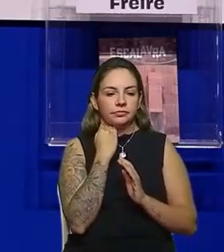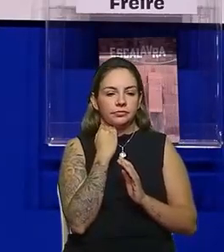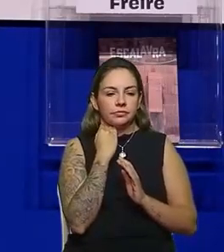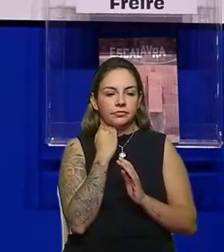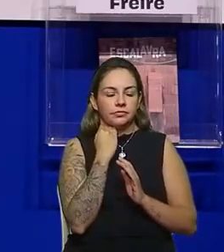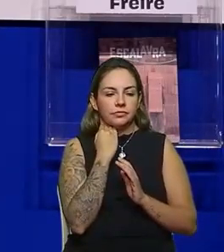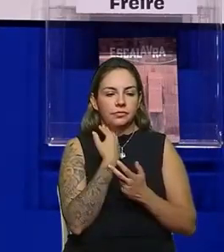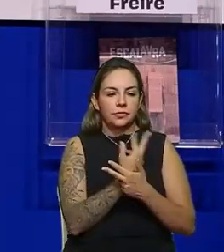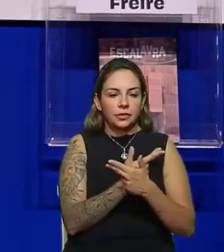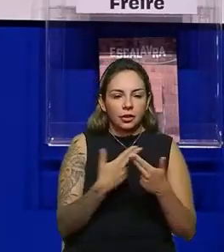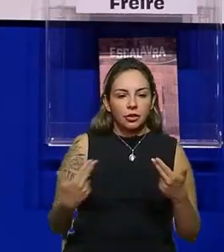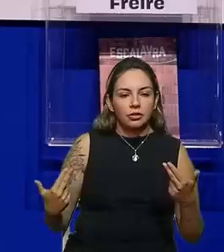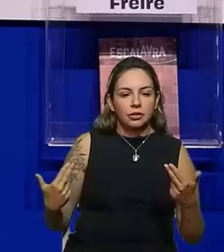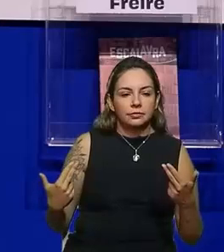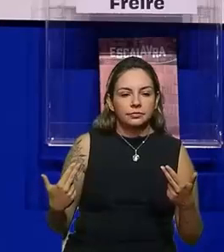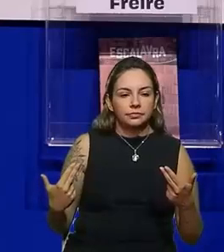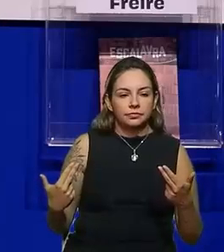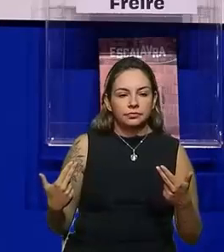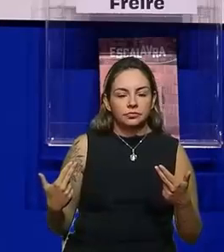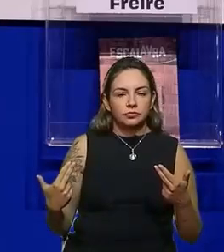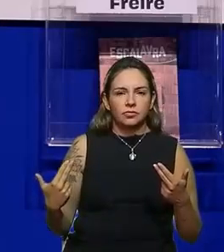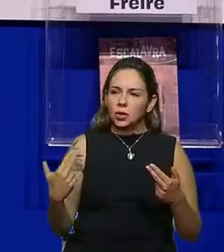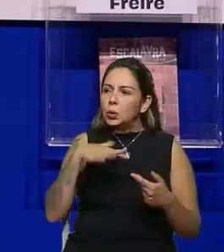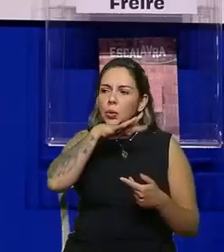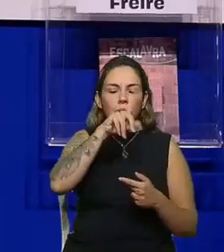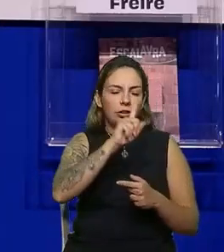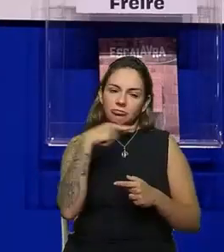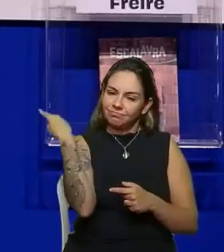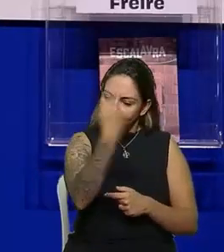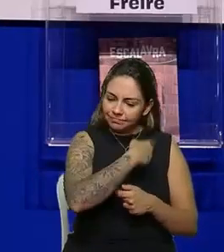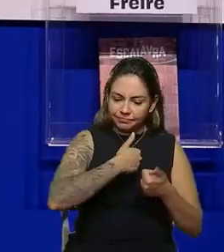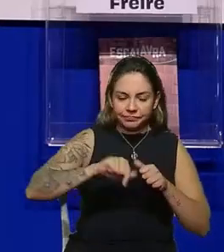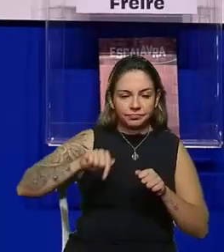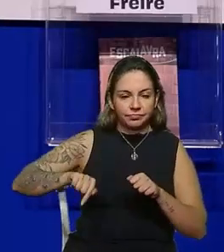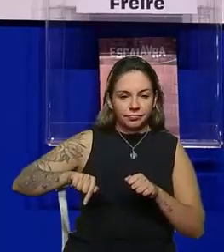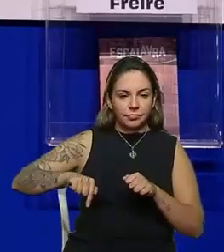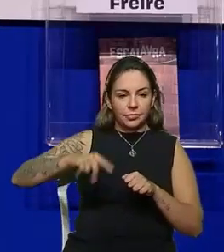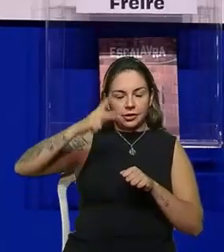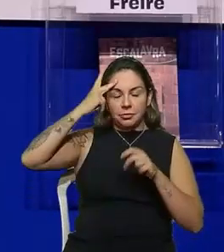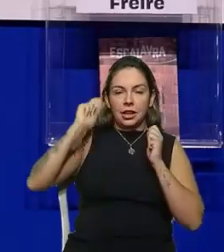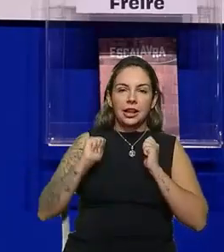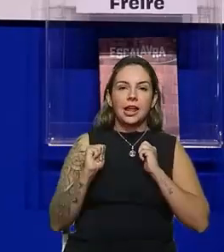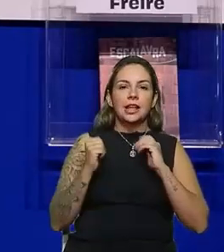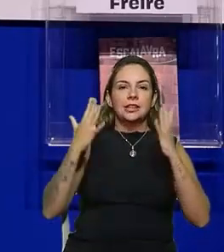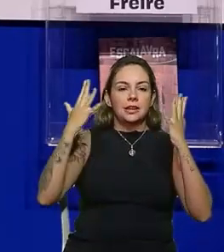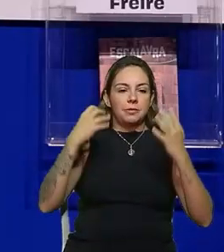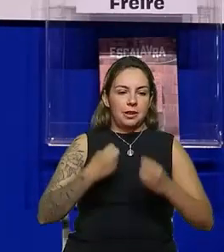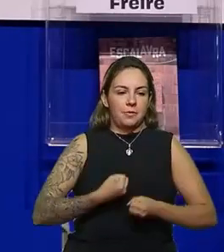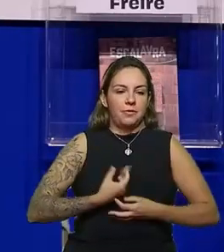algo vil, abjeto, infame. Nós estamos aqui para celebrar a